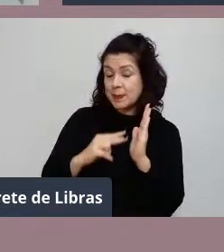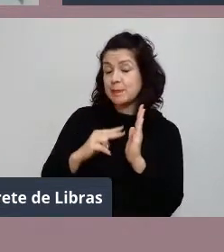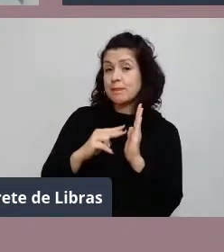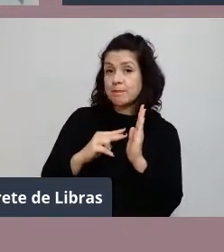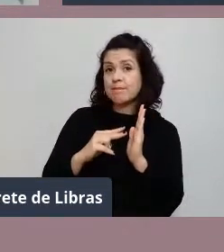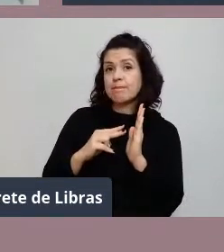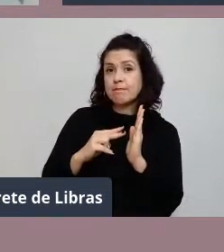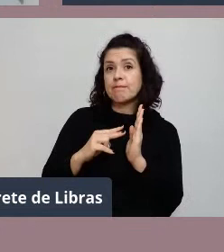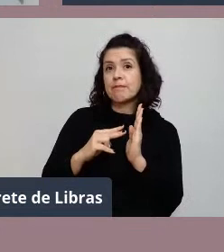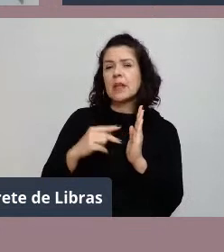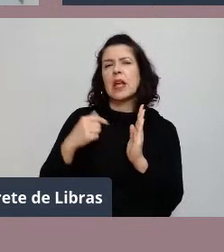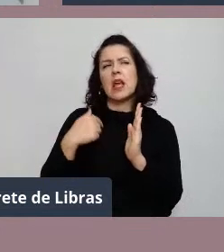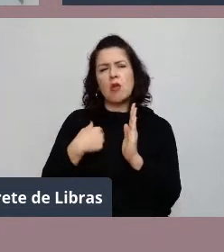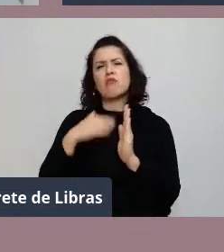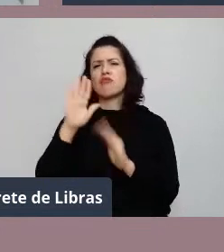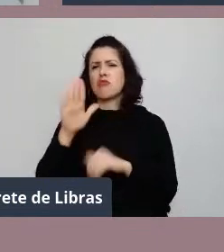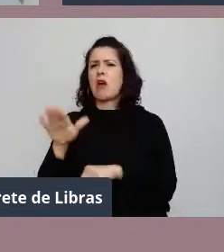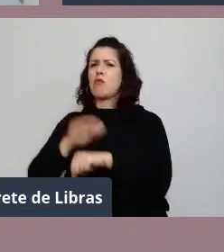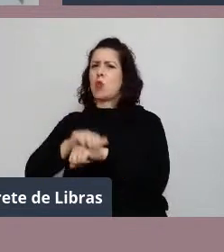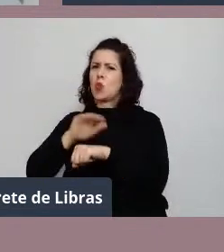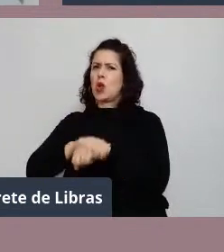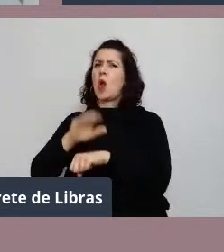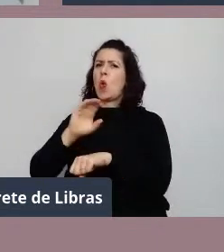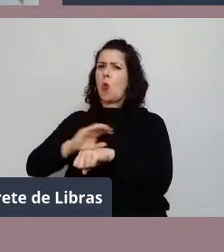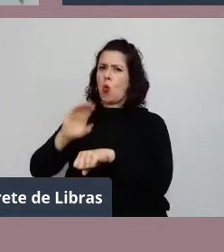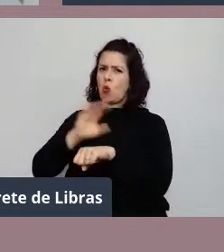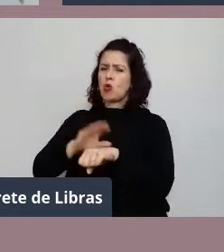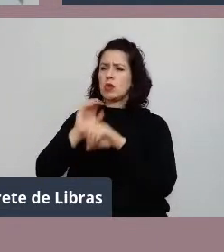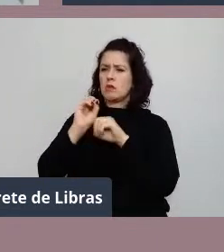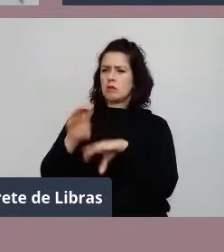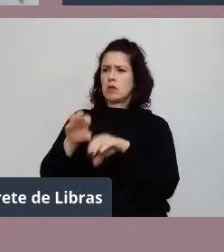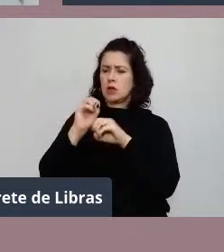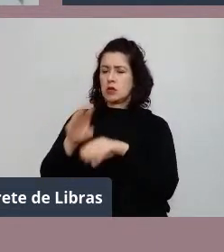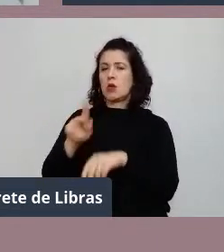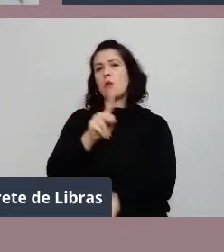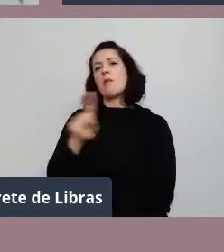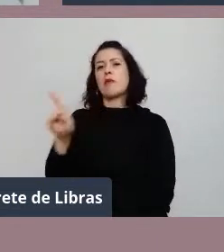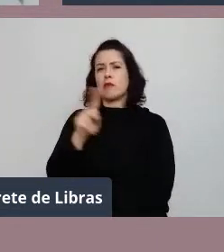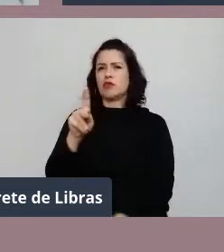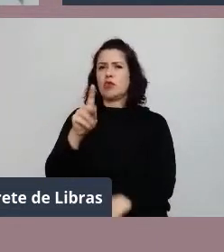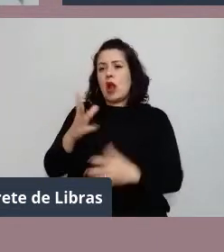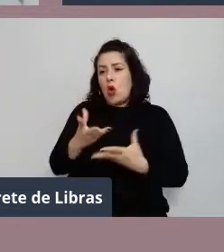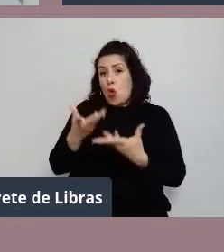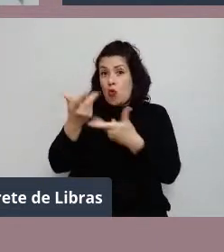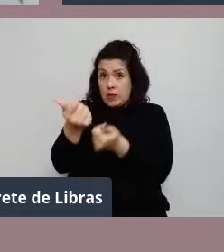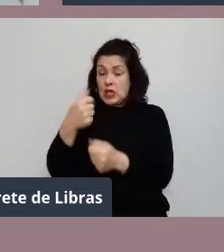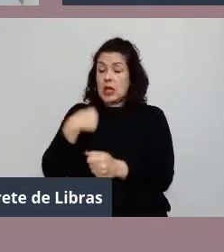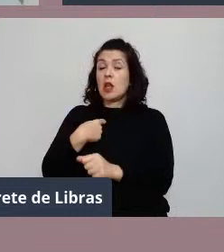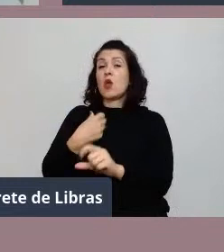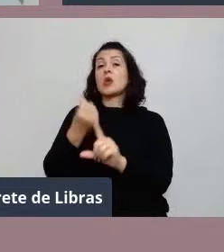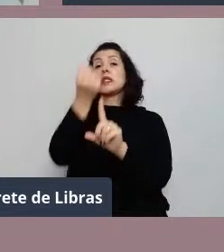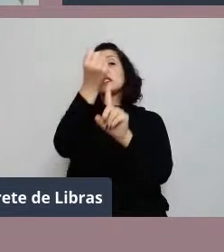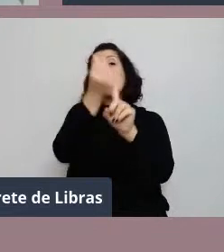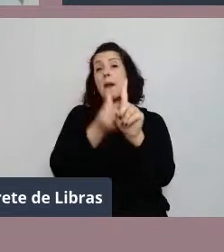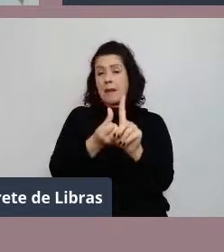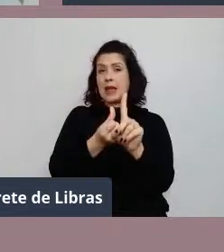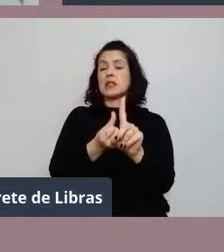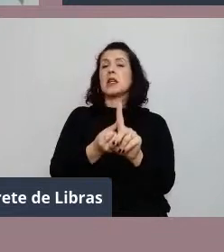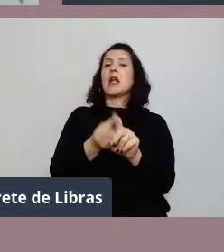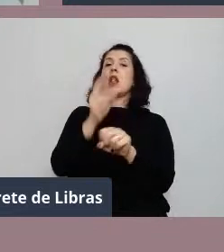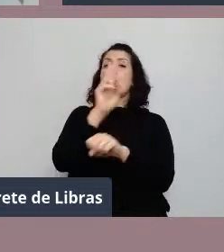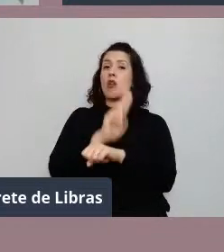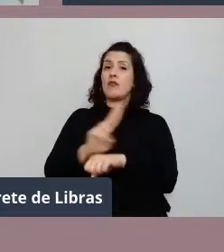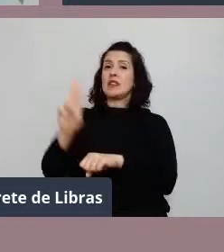Eu dei um curso como professora visitante, enfim, eu dei um semestre na Universidade de